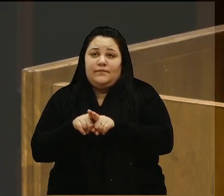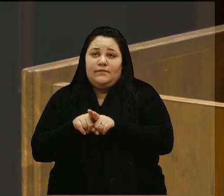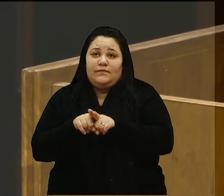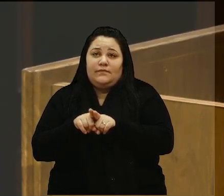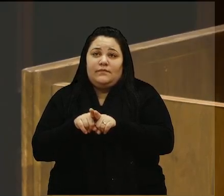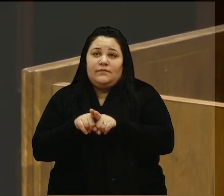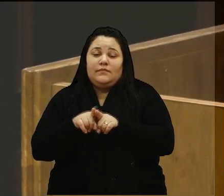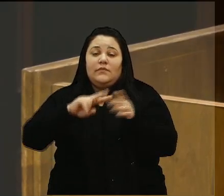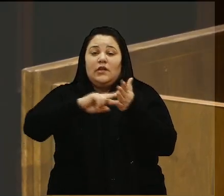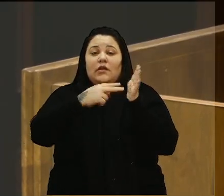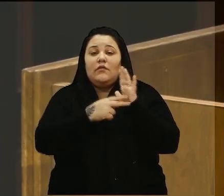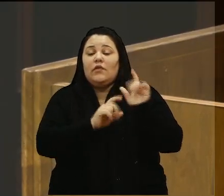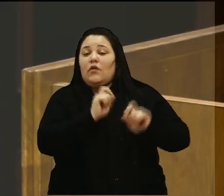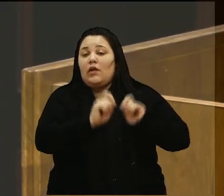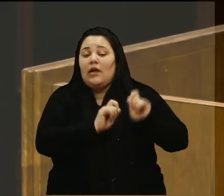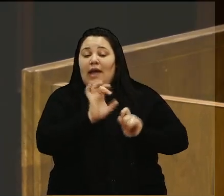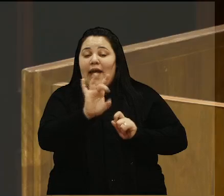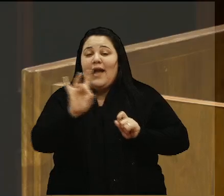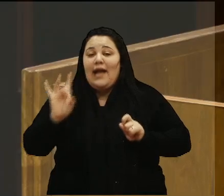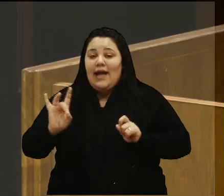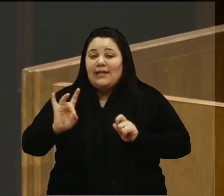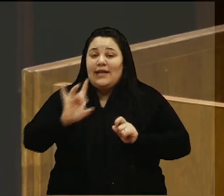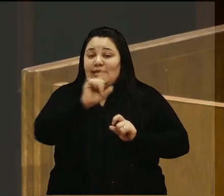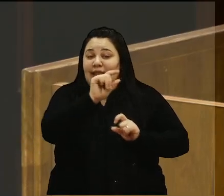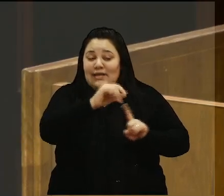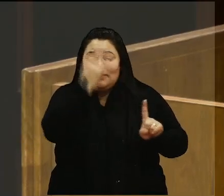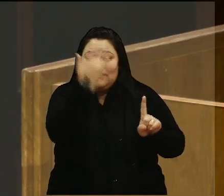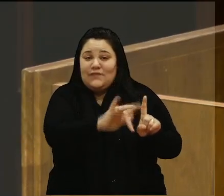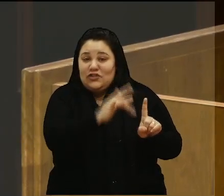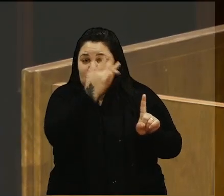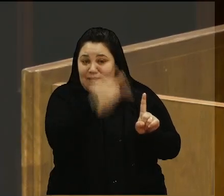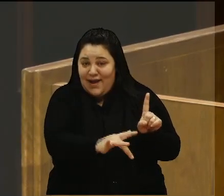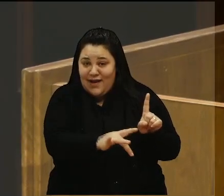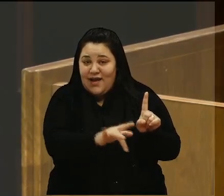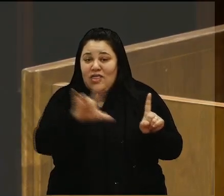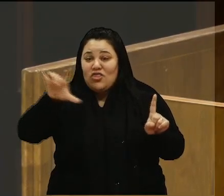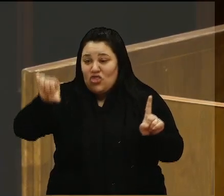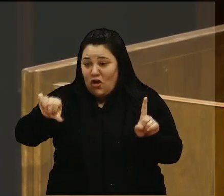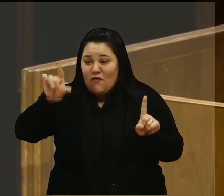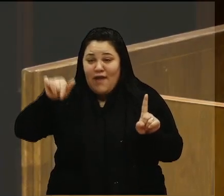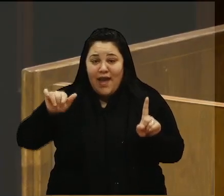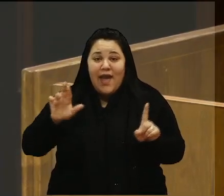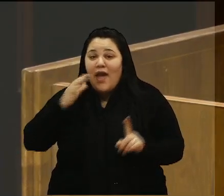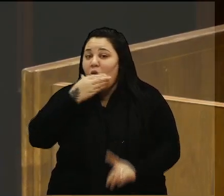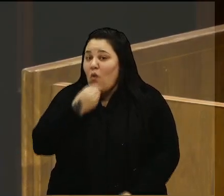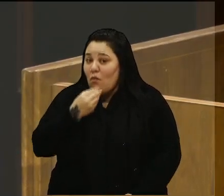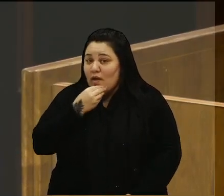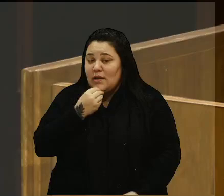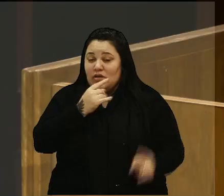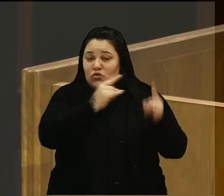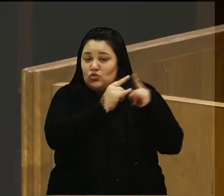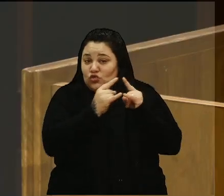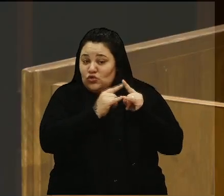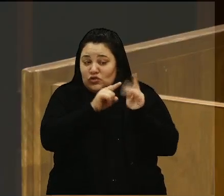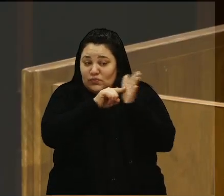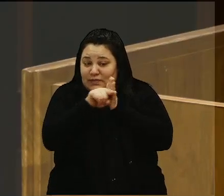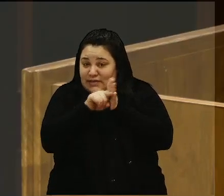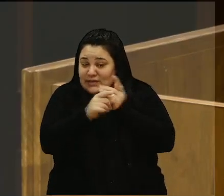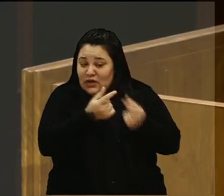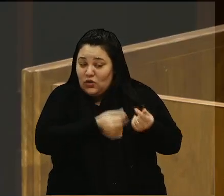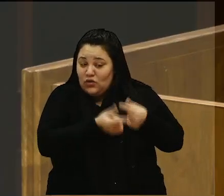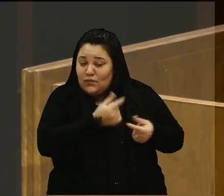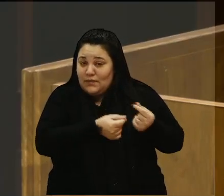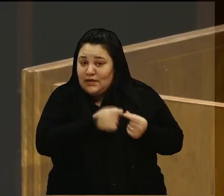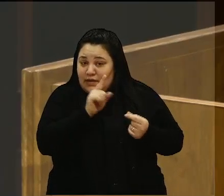Isso significa que a cada 10 vítimas, 9 são homens. O Instituto de Pesquisa Econômica aplicado,